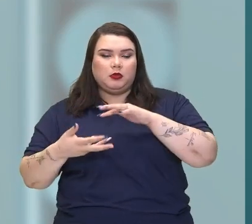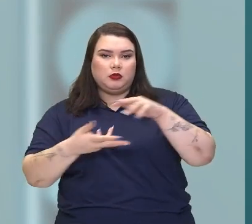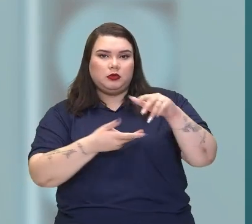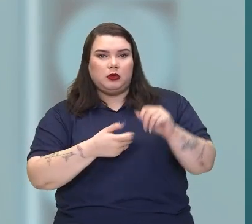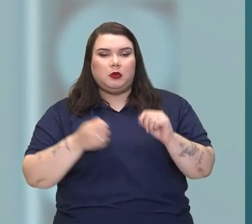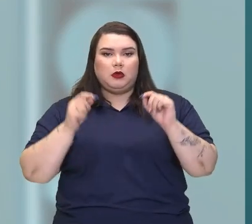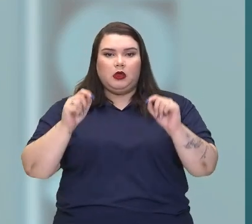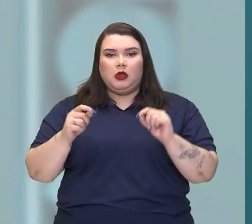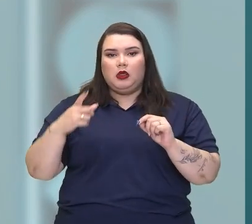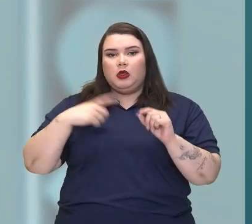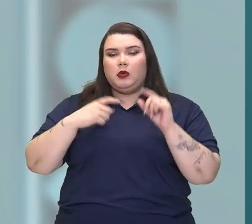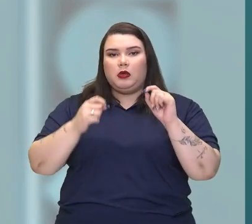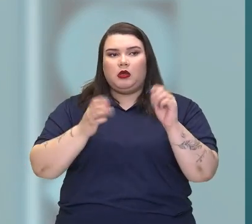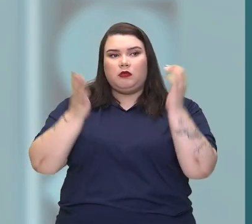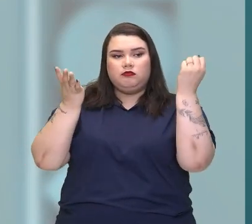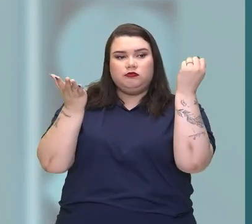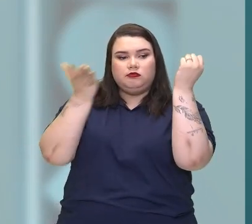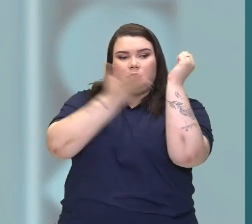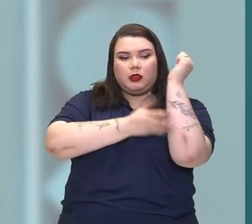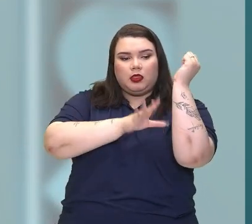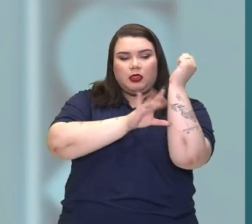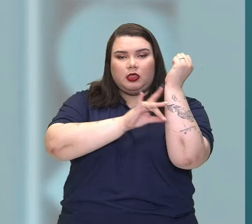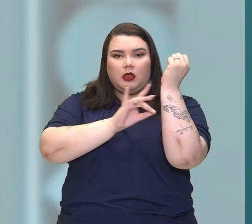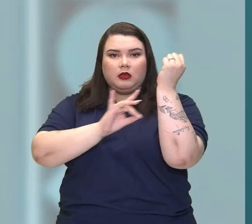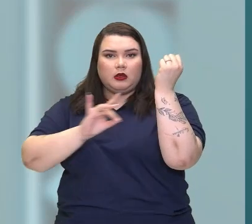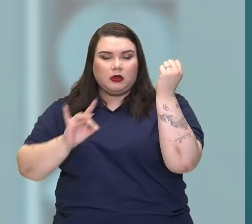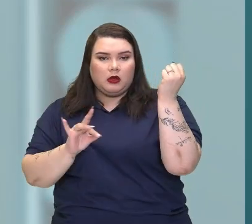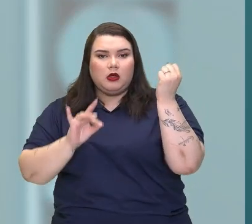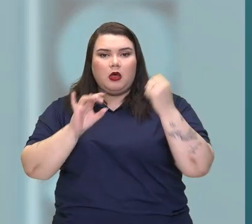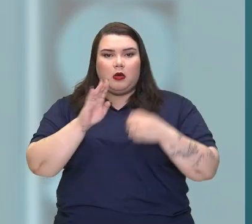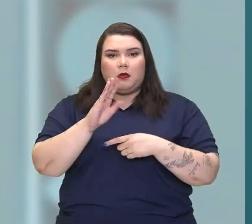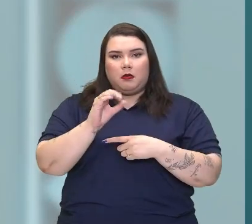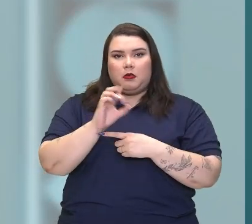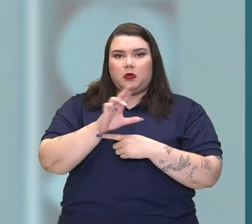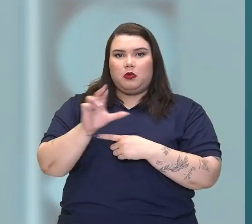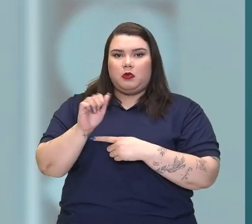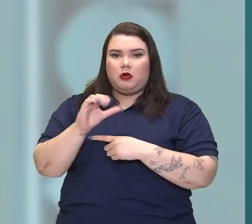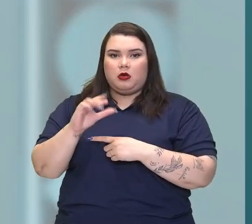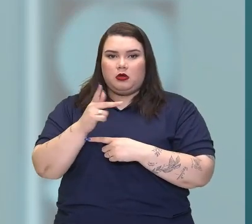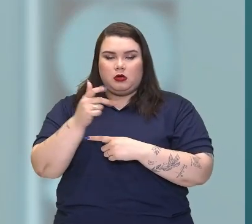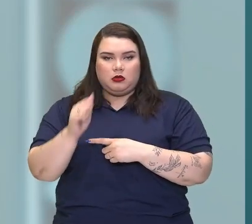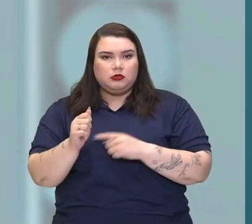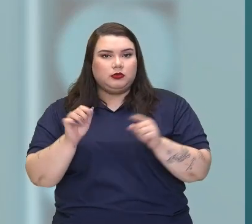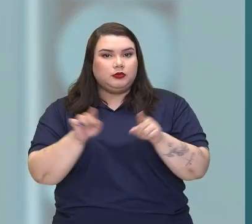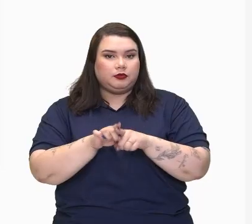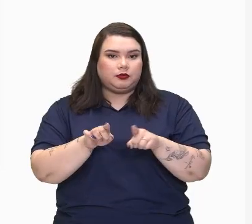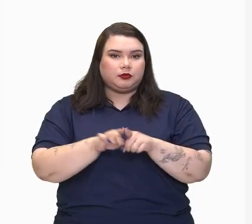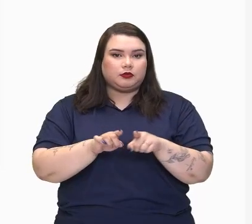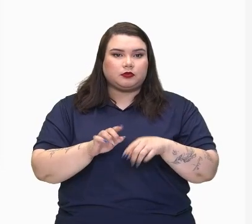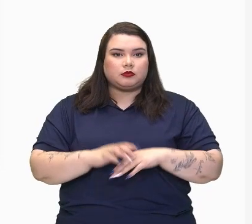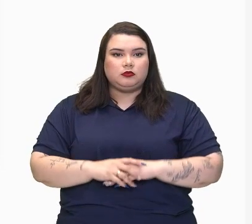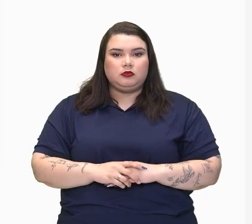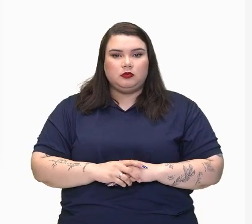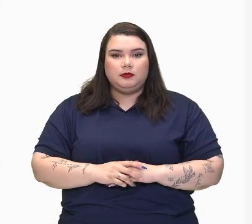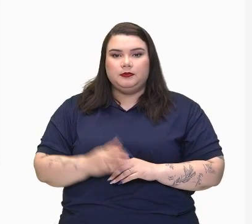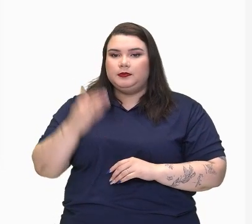Tudo chamando atenção para o espaço, como funciona na publicidade a Amazônia. Observem comigo.